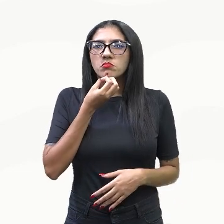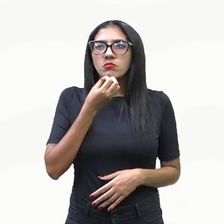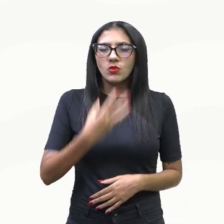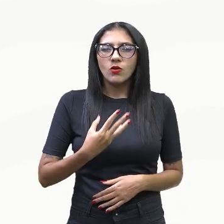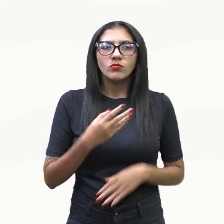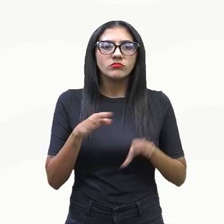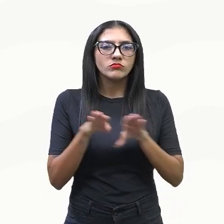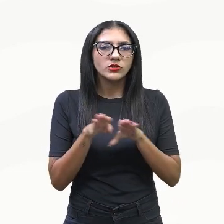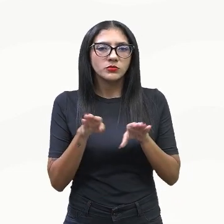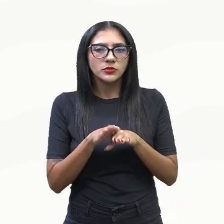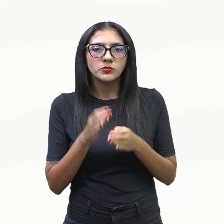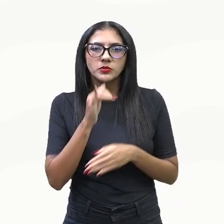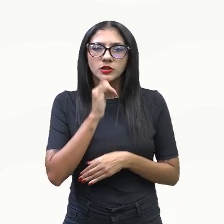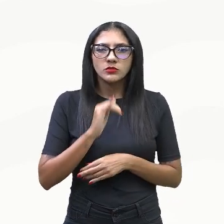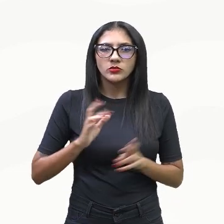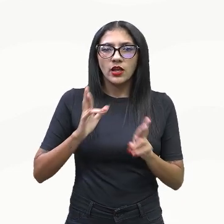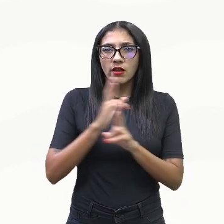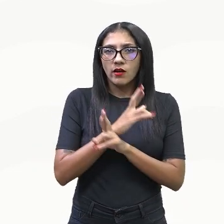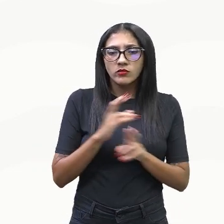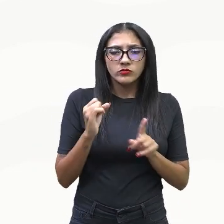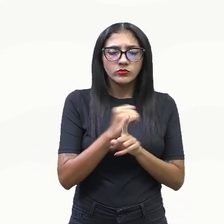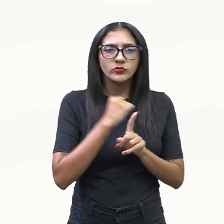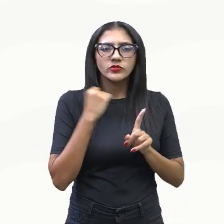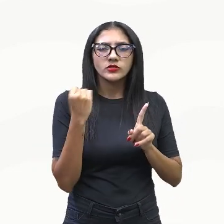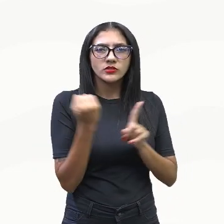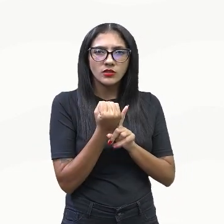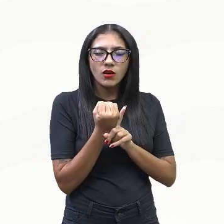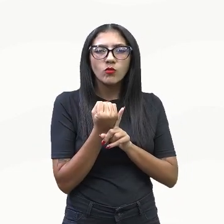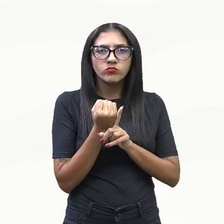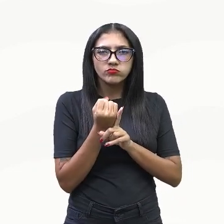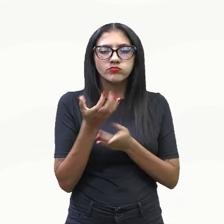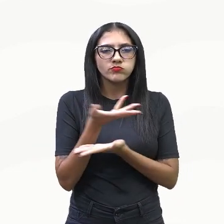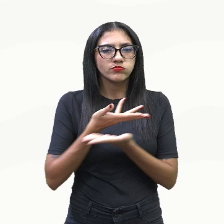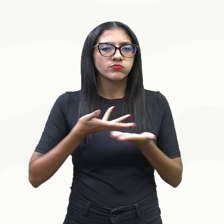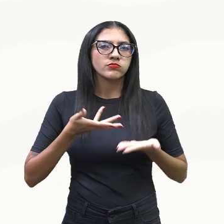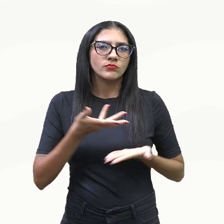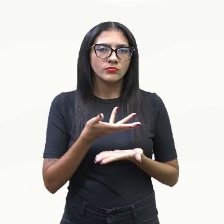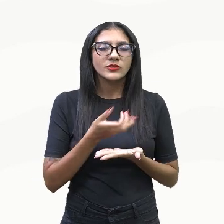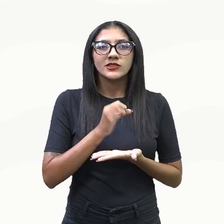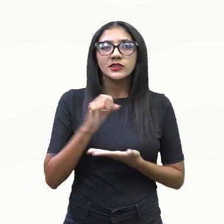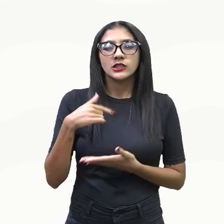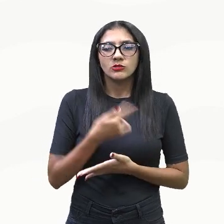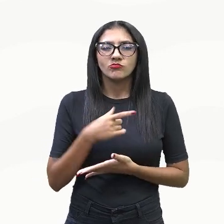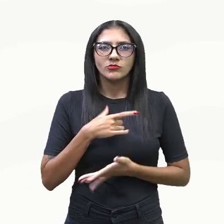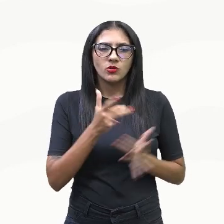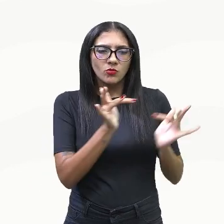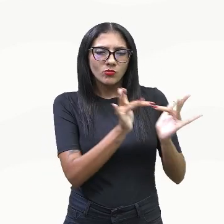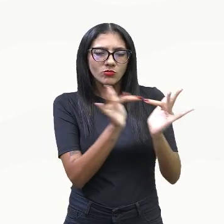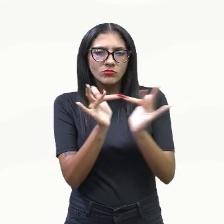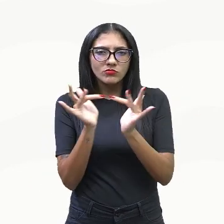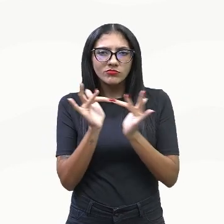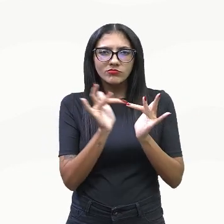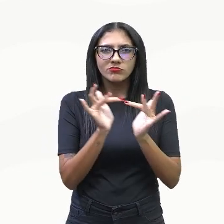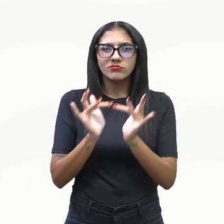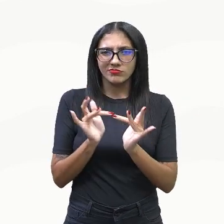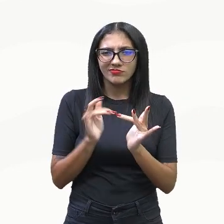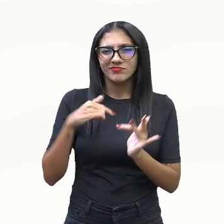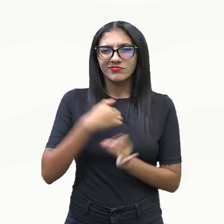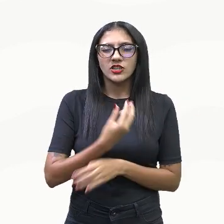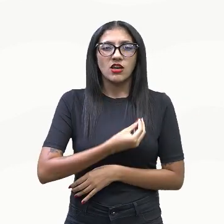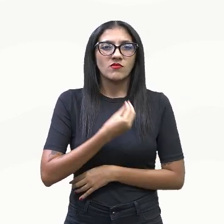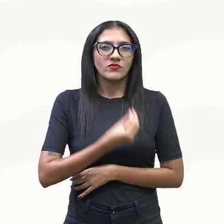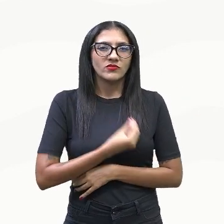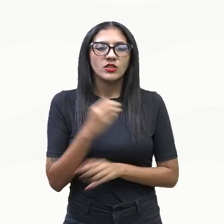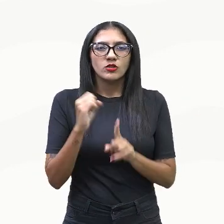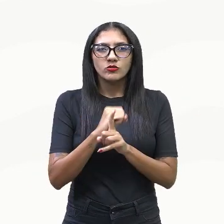no social, enquanto nós mantemos esse contato com todos, porque nós vivemos em